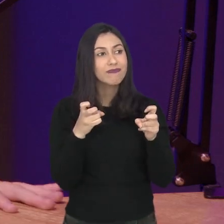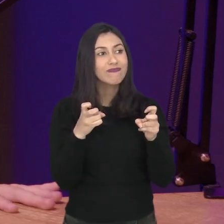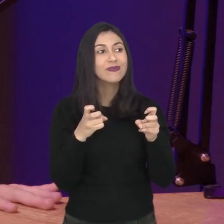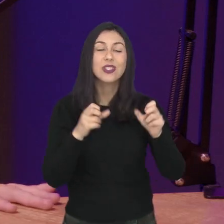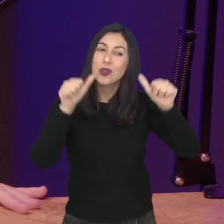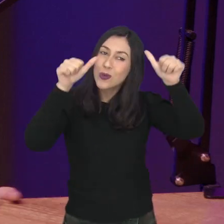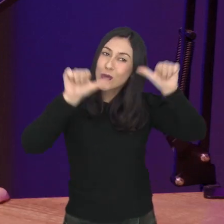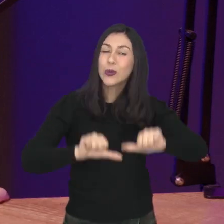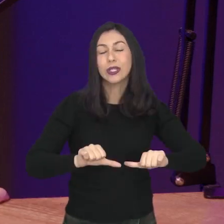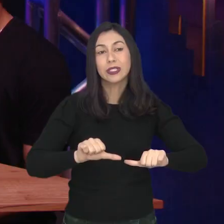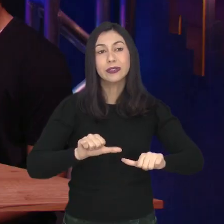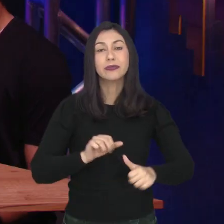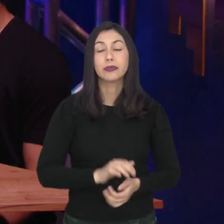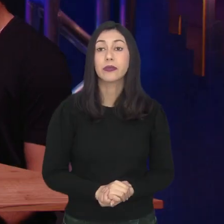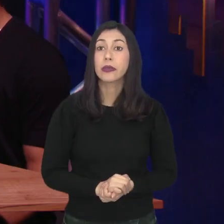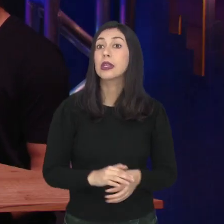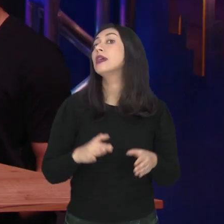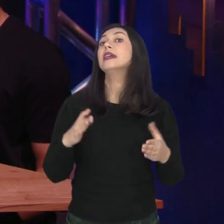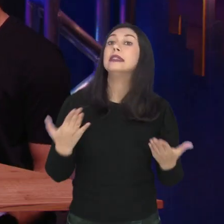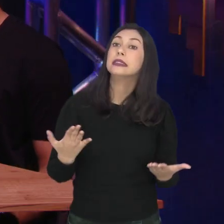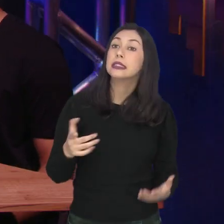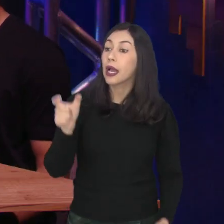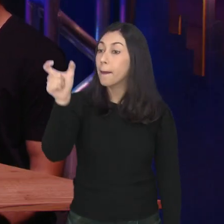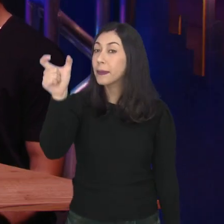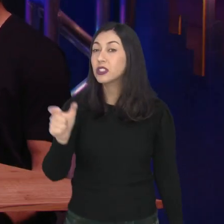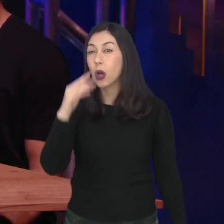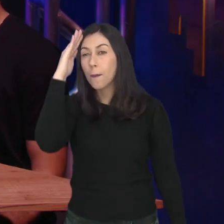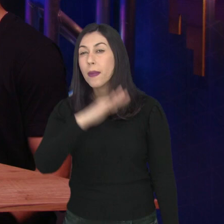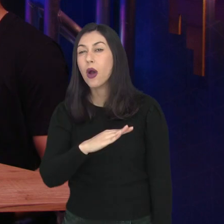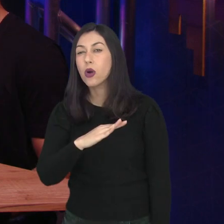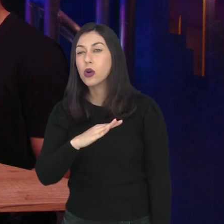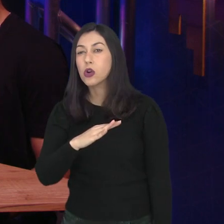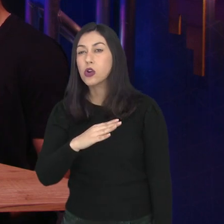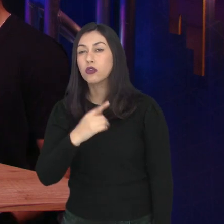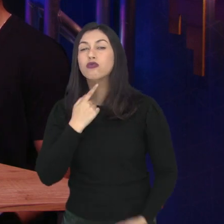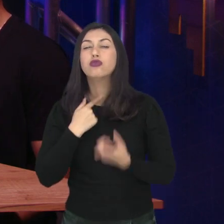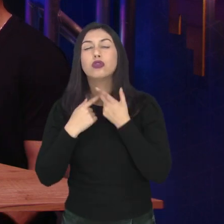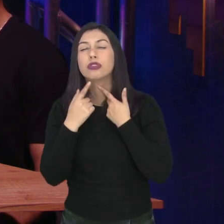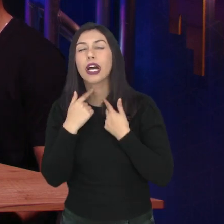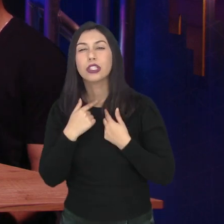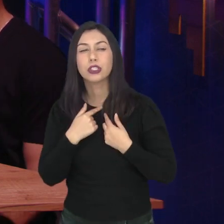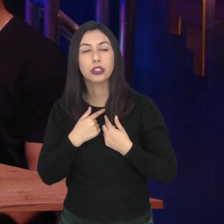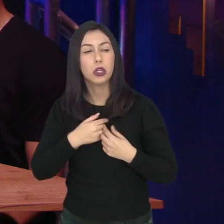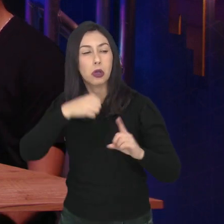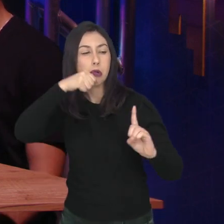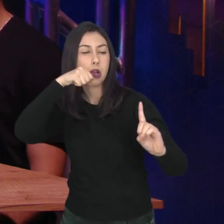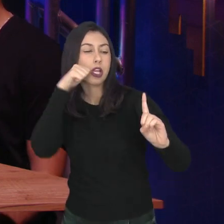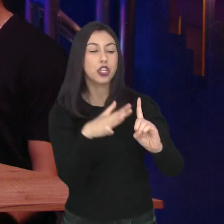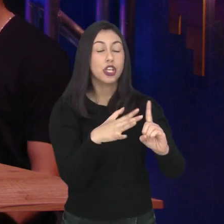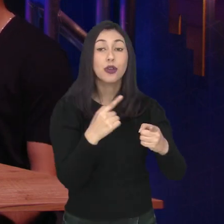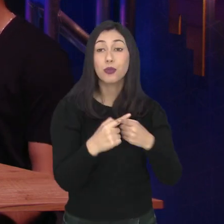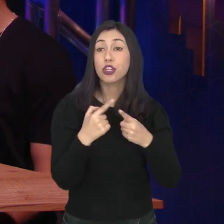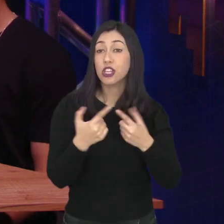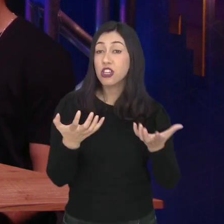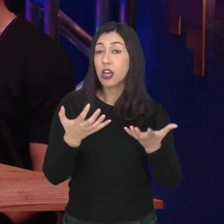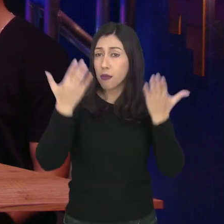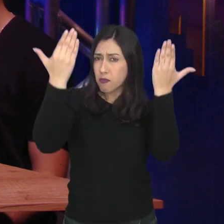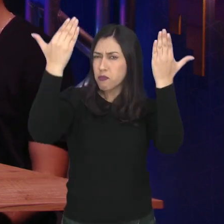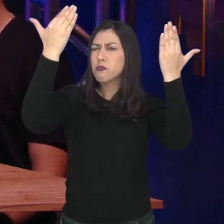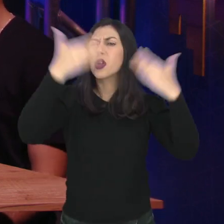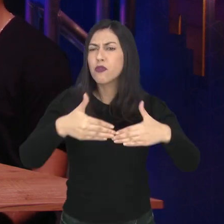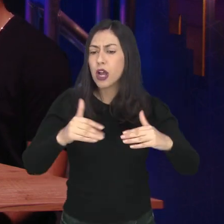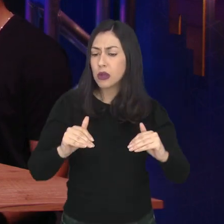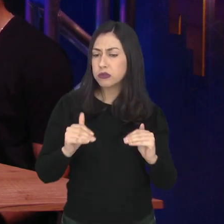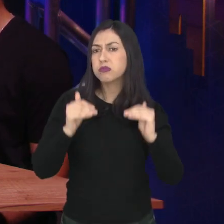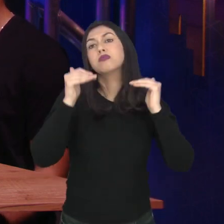são muito tóxicos. E acaba que o agressor, ele tem que agredir para provar que ele pode fazer parte do grupo, muitas